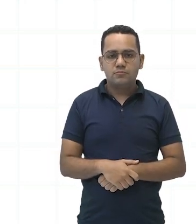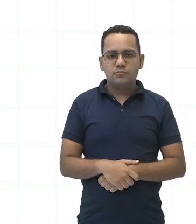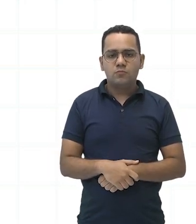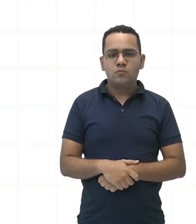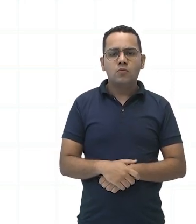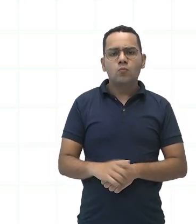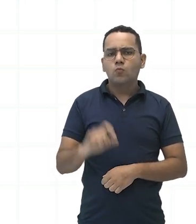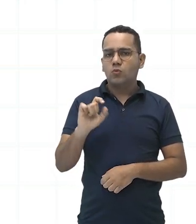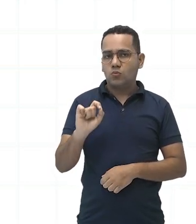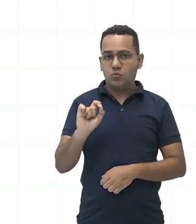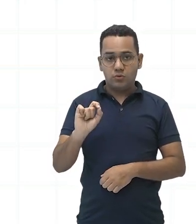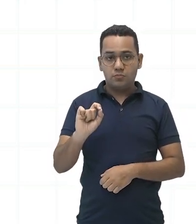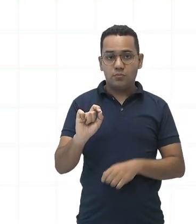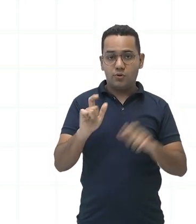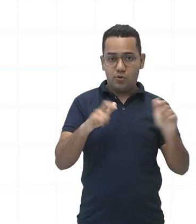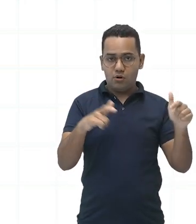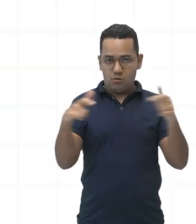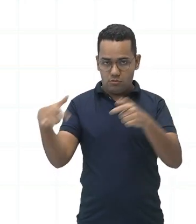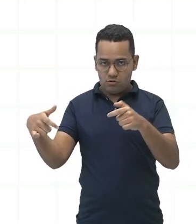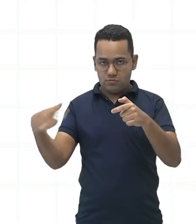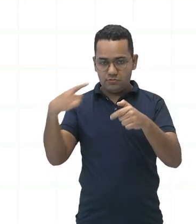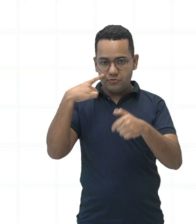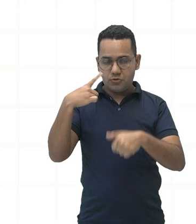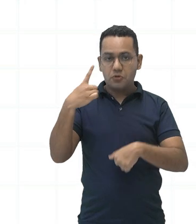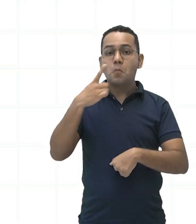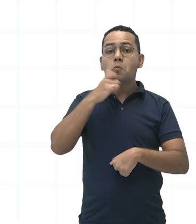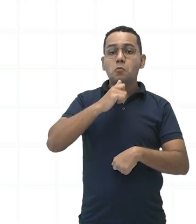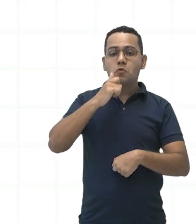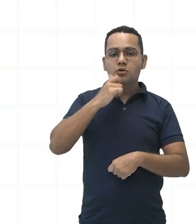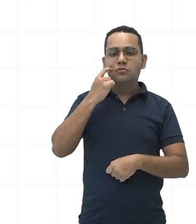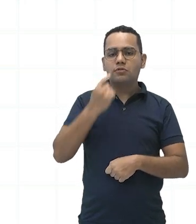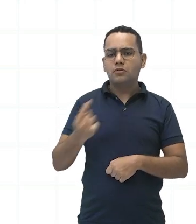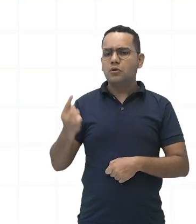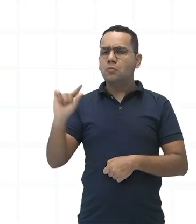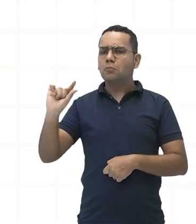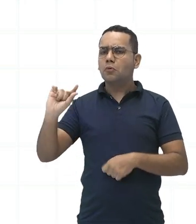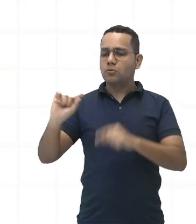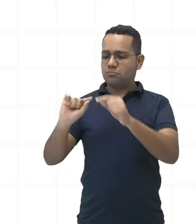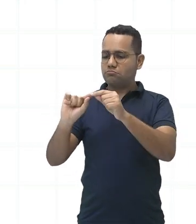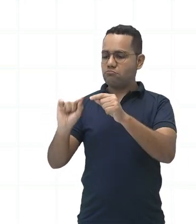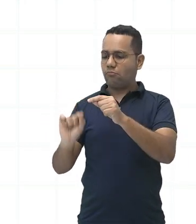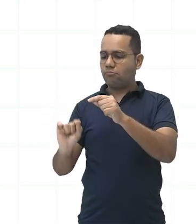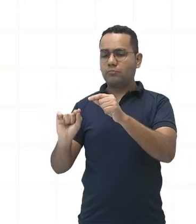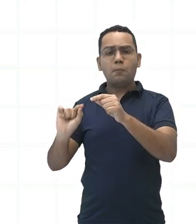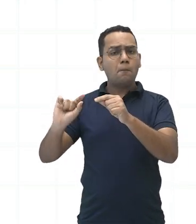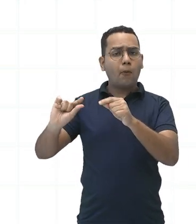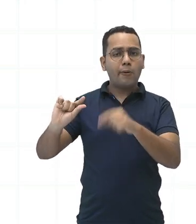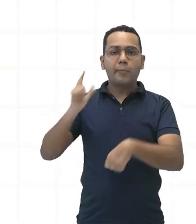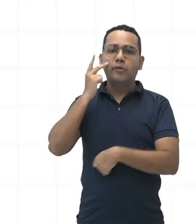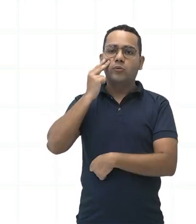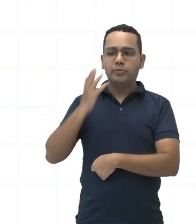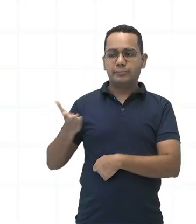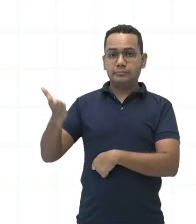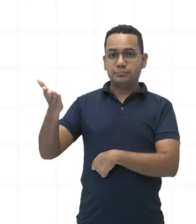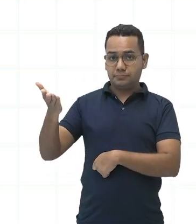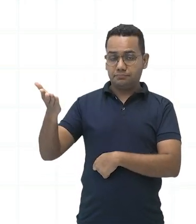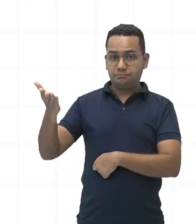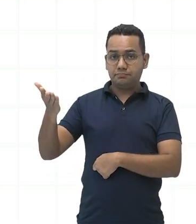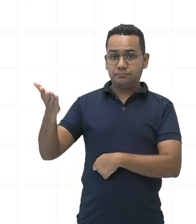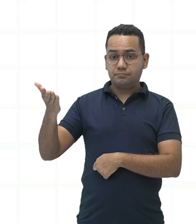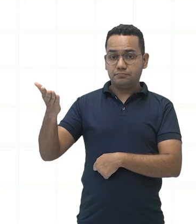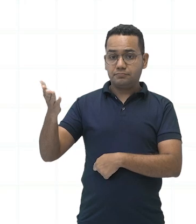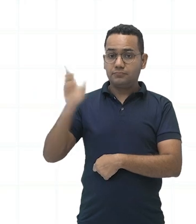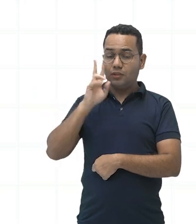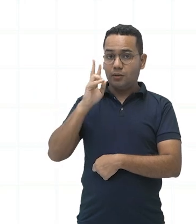gente observa aqui na região lombar que existe sim uma curvatura, mas essa curvatura é normal. Lembra que a visão lateral